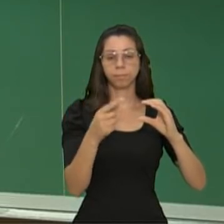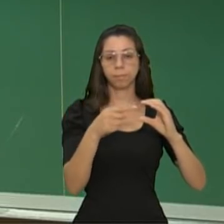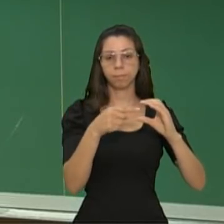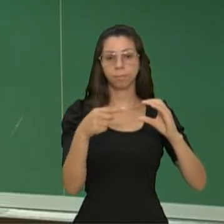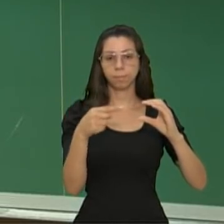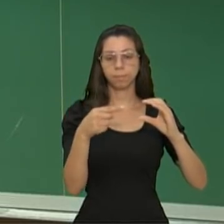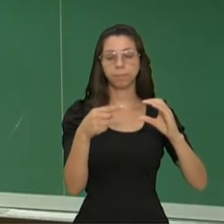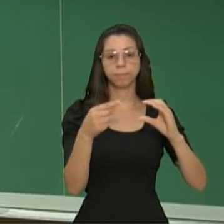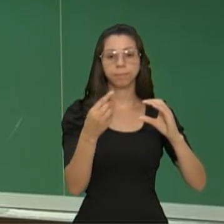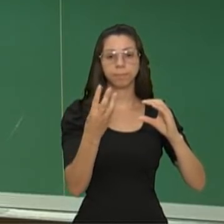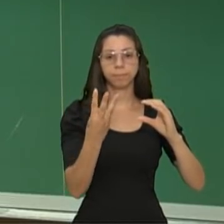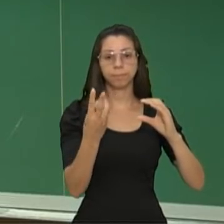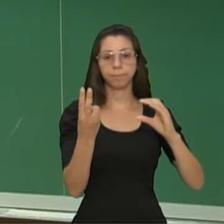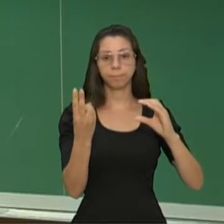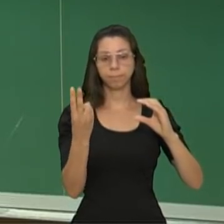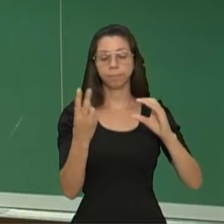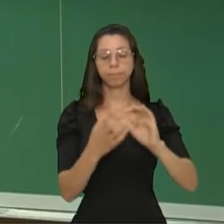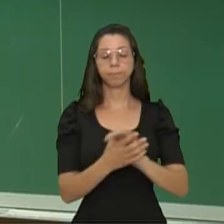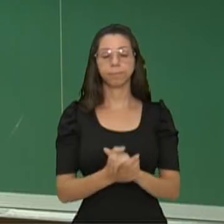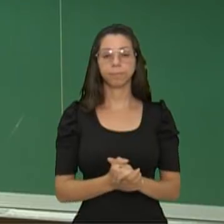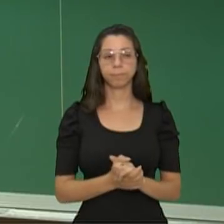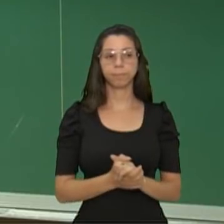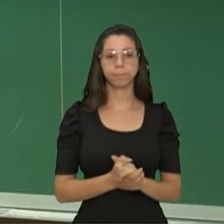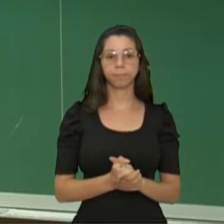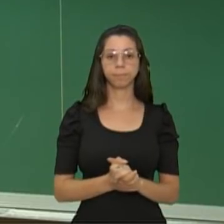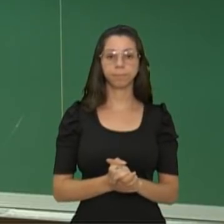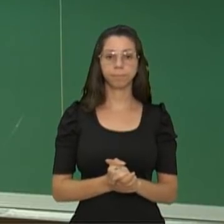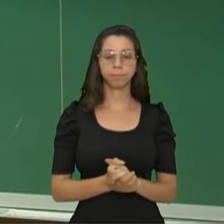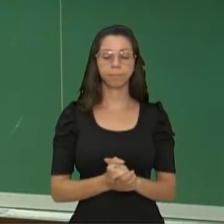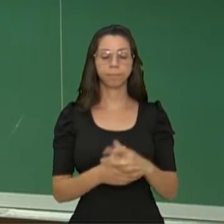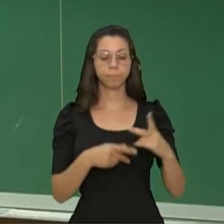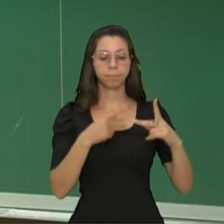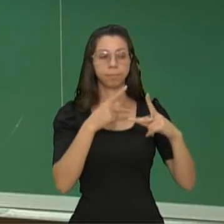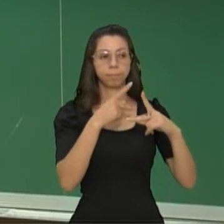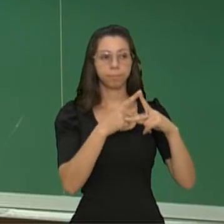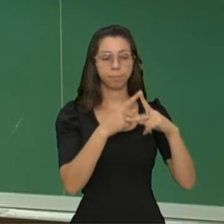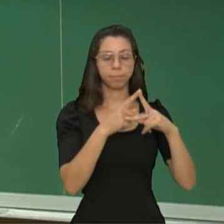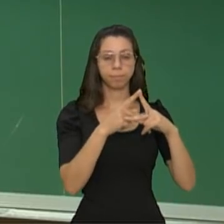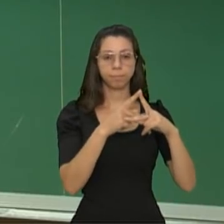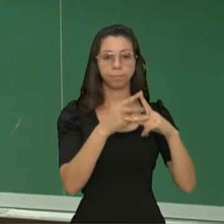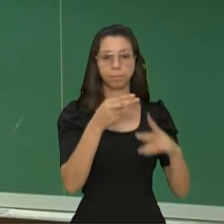32. O meu delta vai ser igual